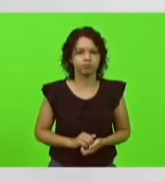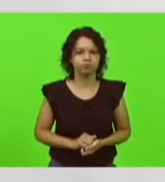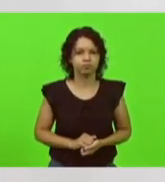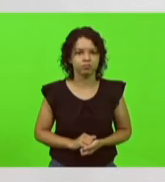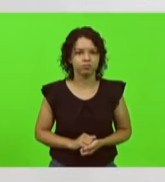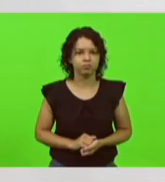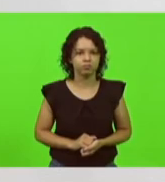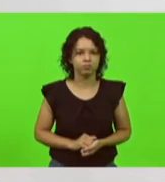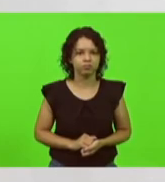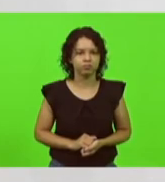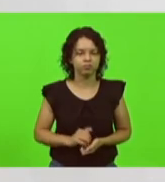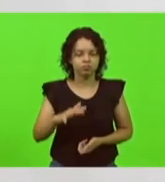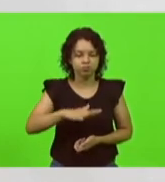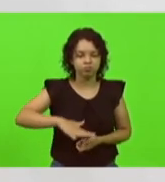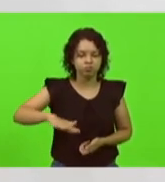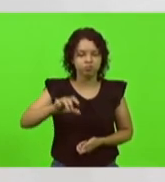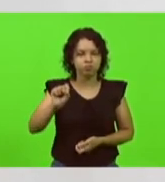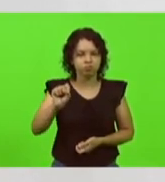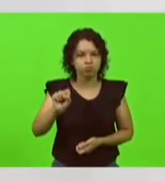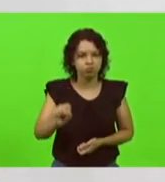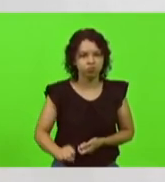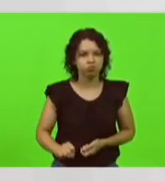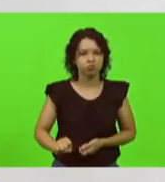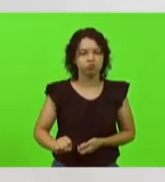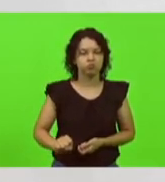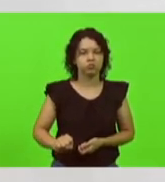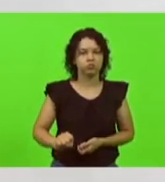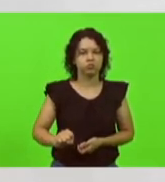a região sul do nosso país,